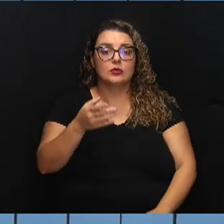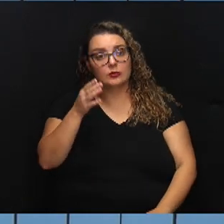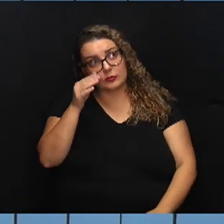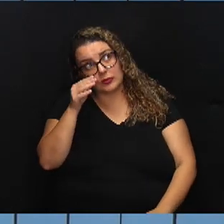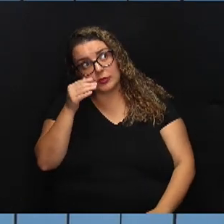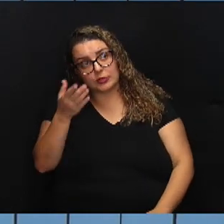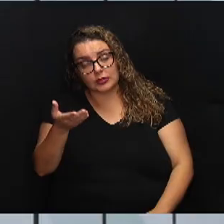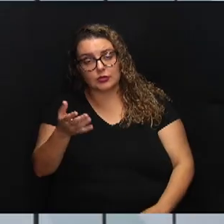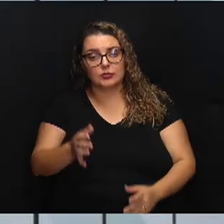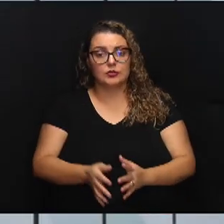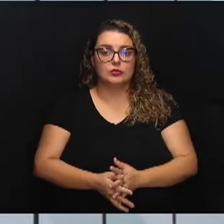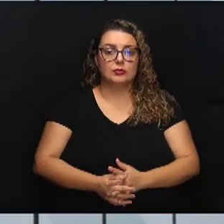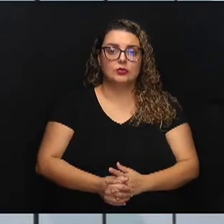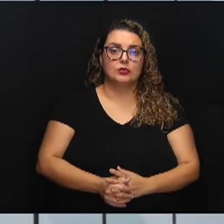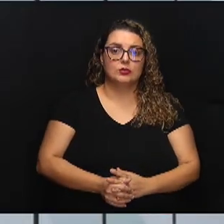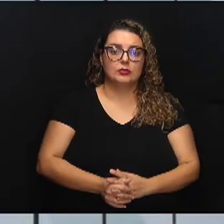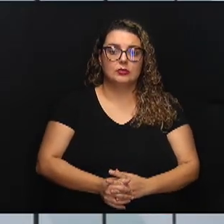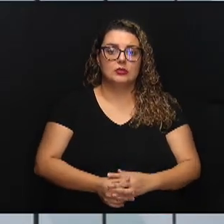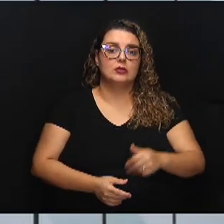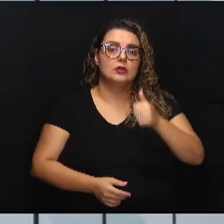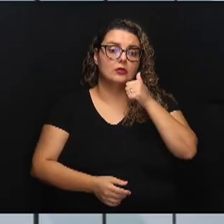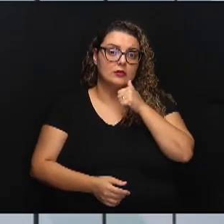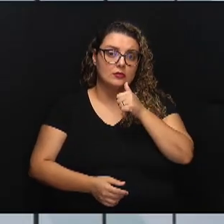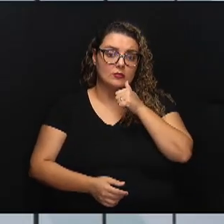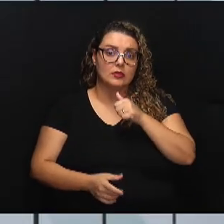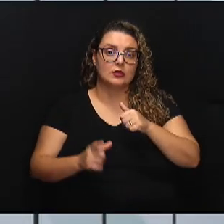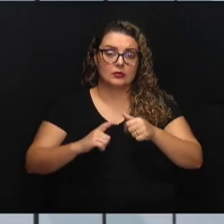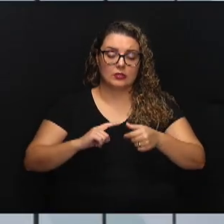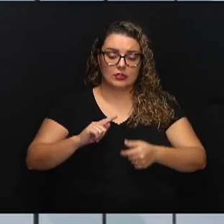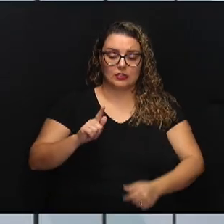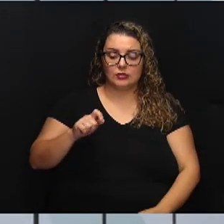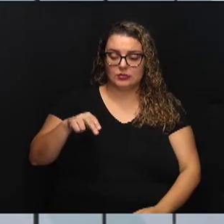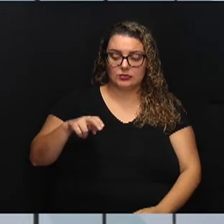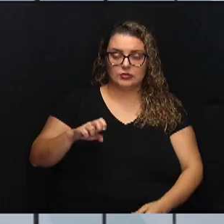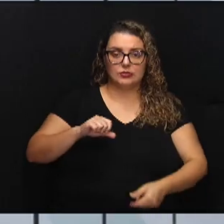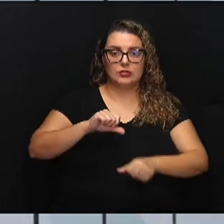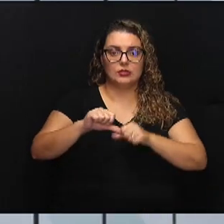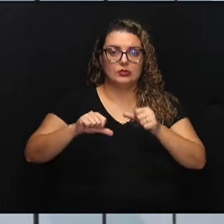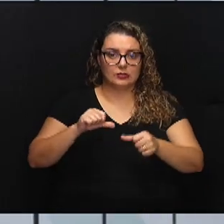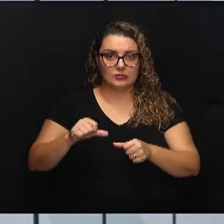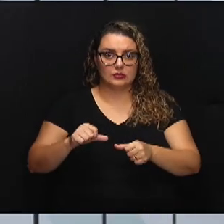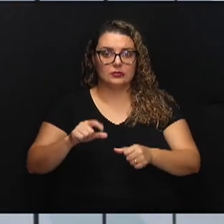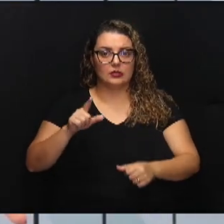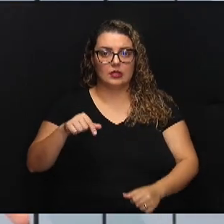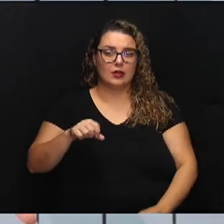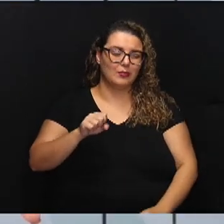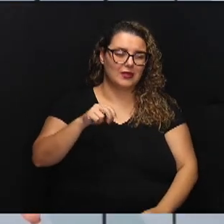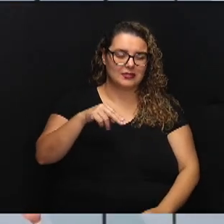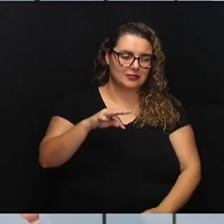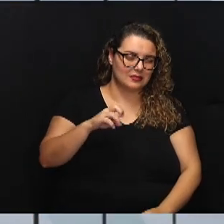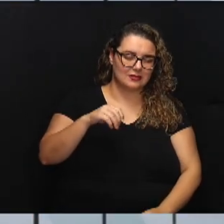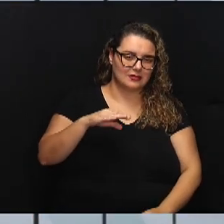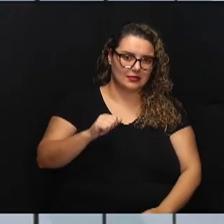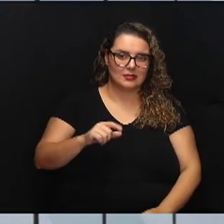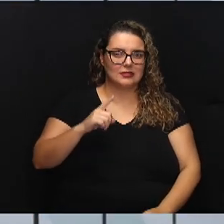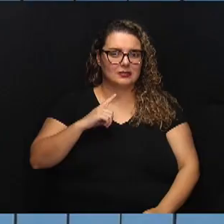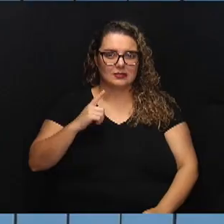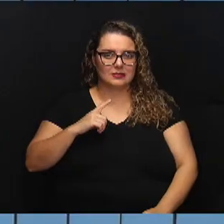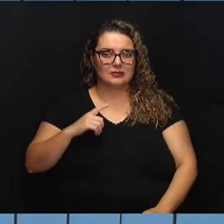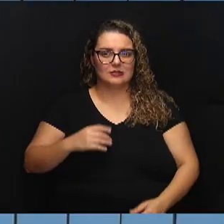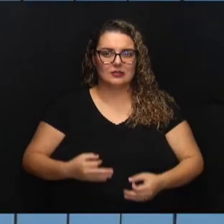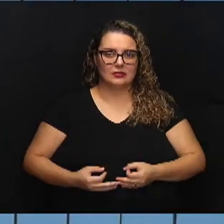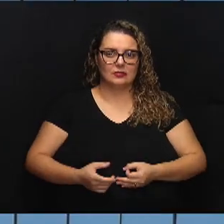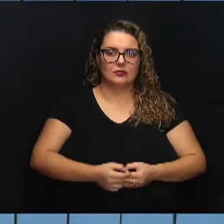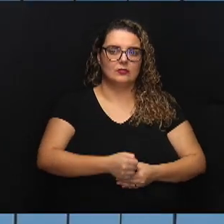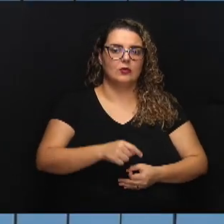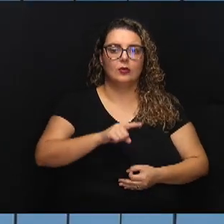curiosidade até. Mesmo que essa mulher tenha esse gene alterado, é uma sentença ela ter esse câncer de ovário ou